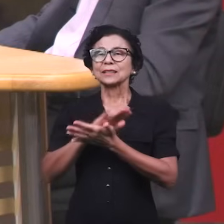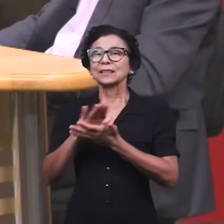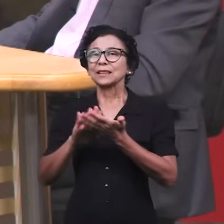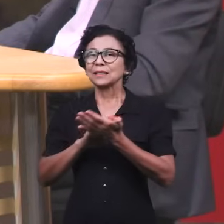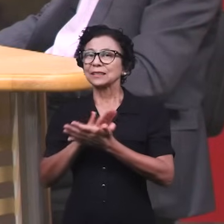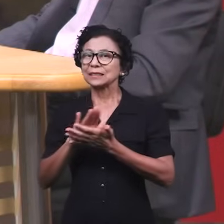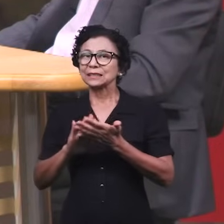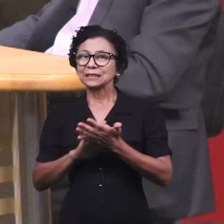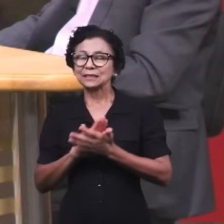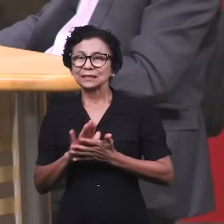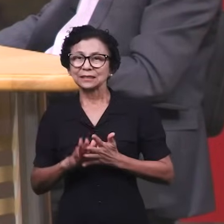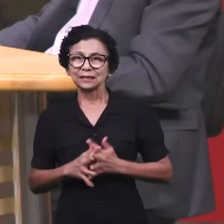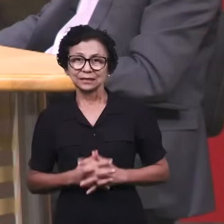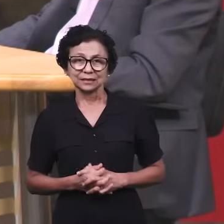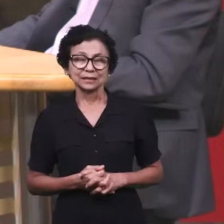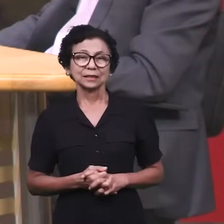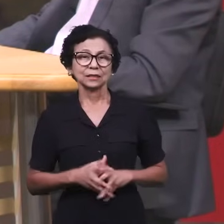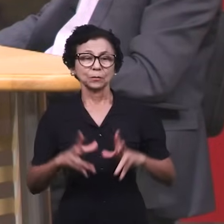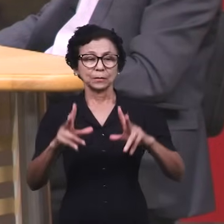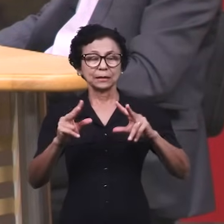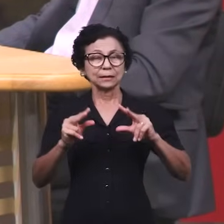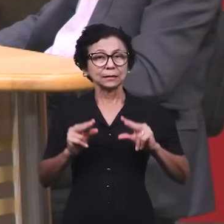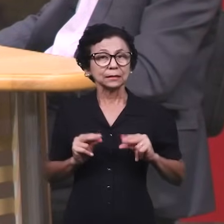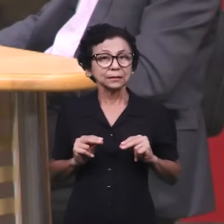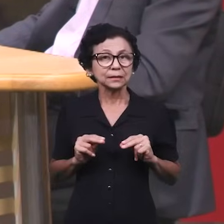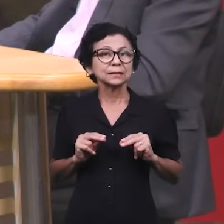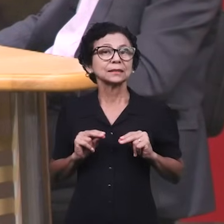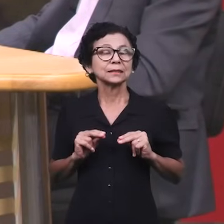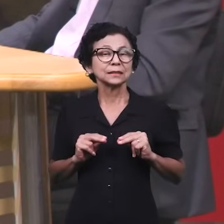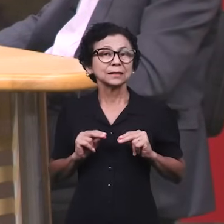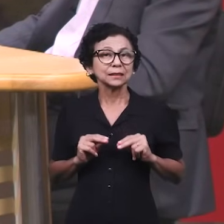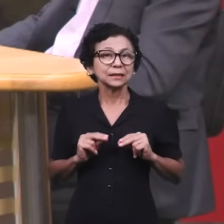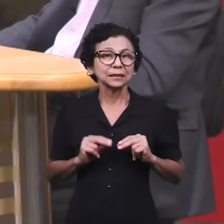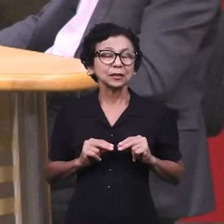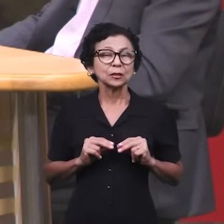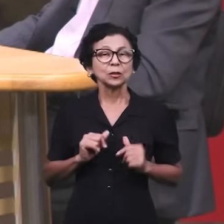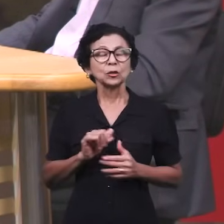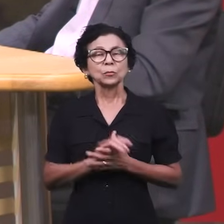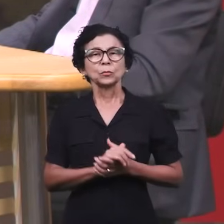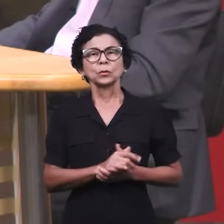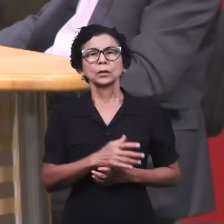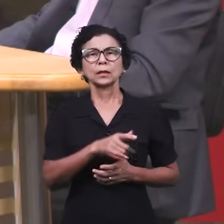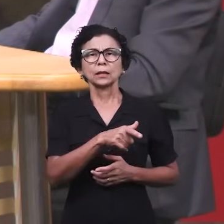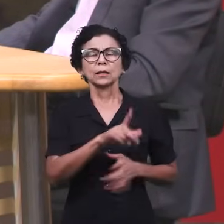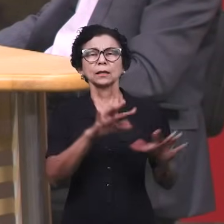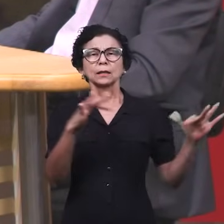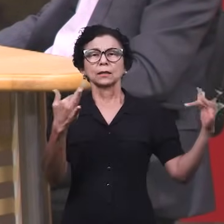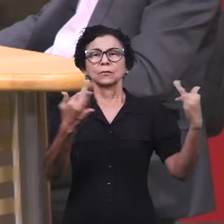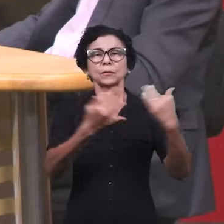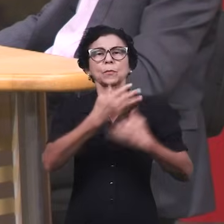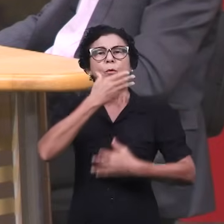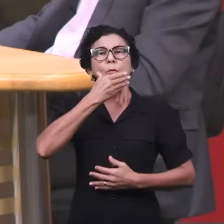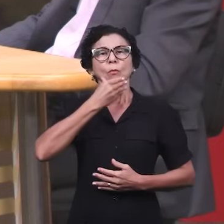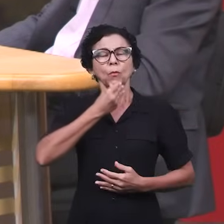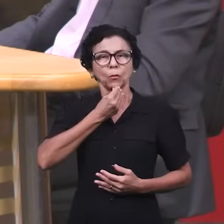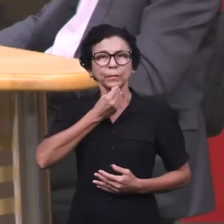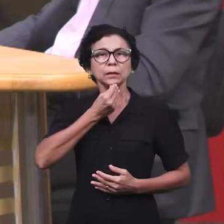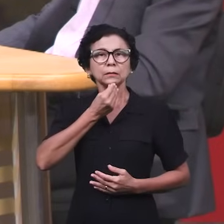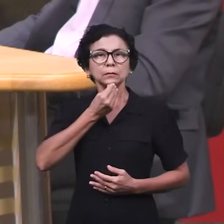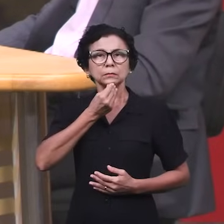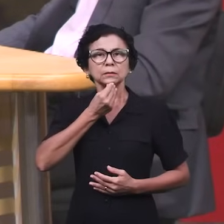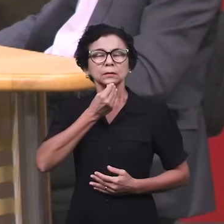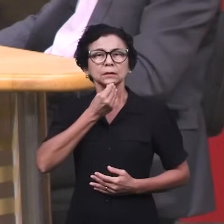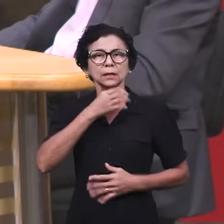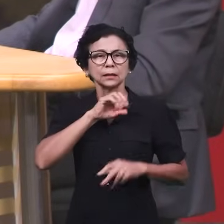é a transmissão da herança né porque o Varão família patriarcal ele que levava a promessa da herança que o senhor estava